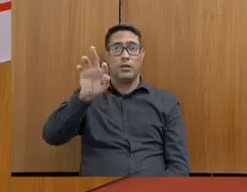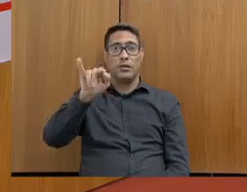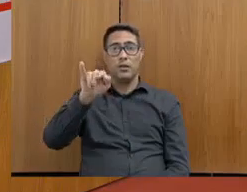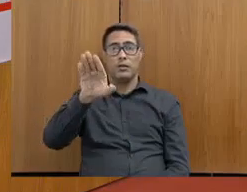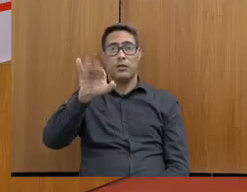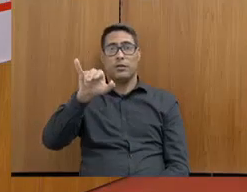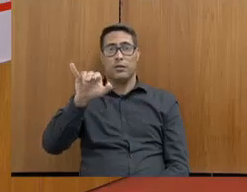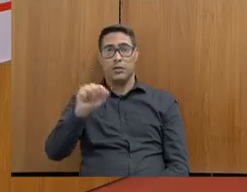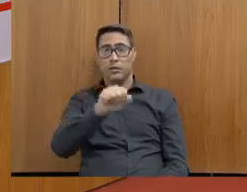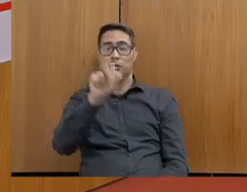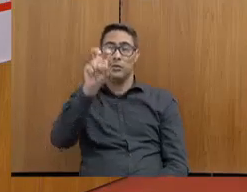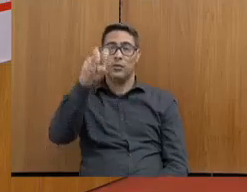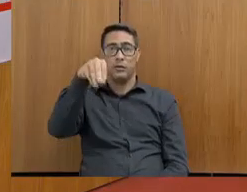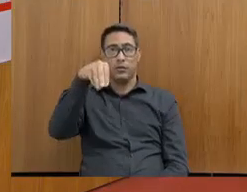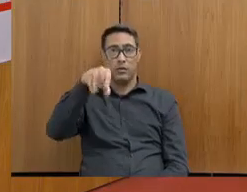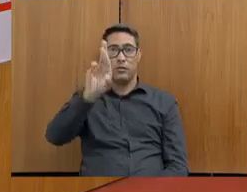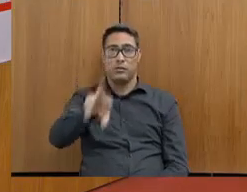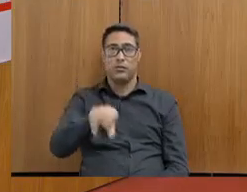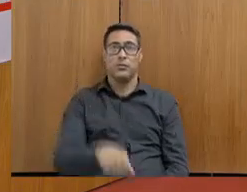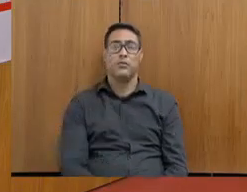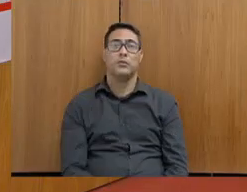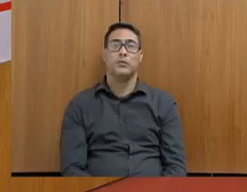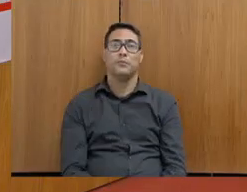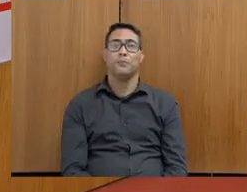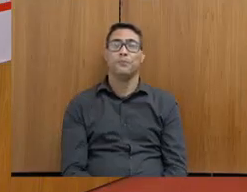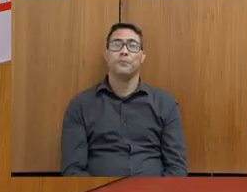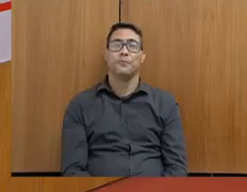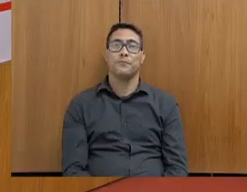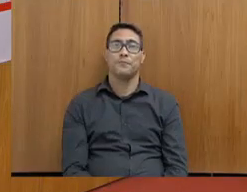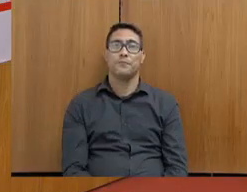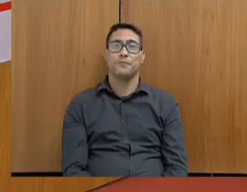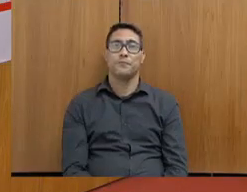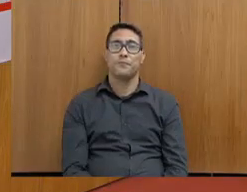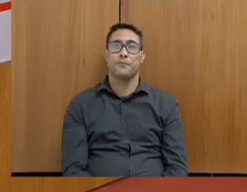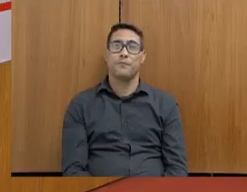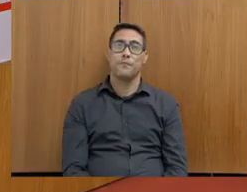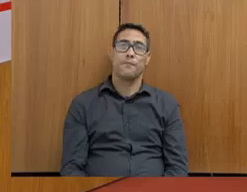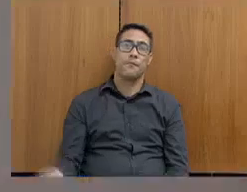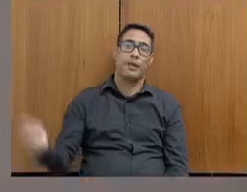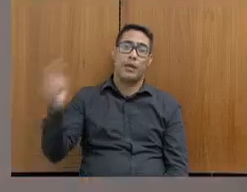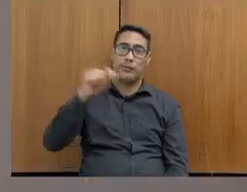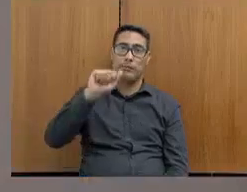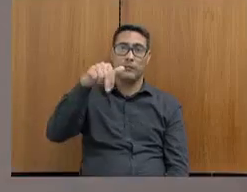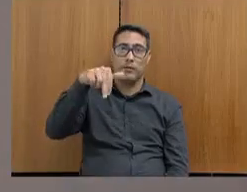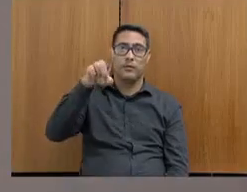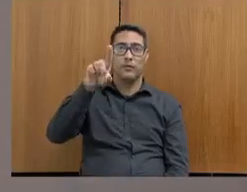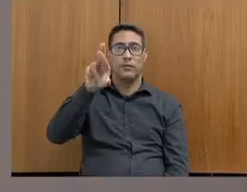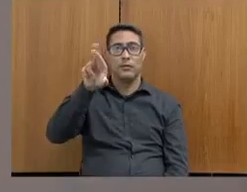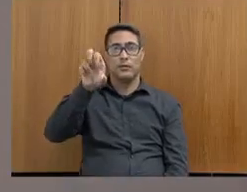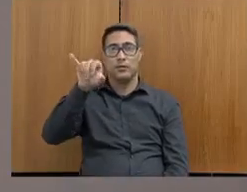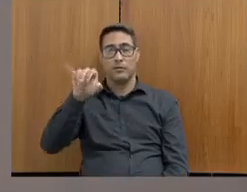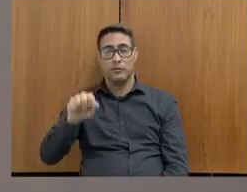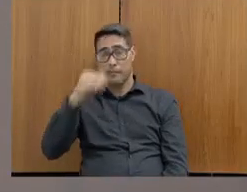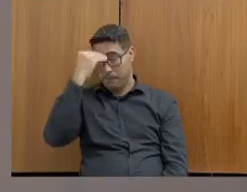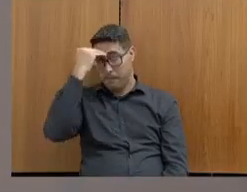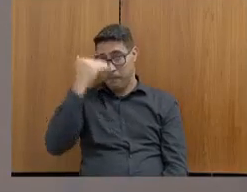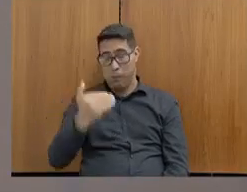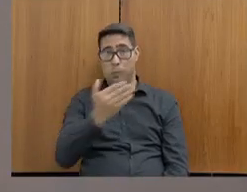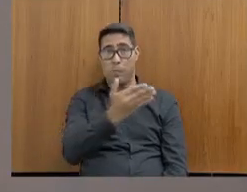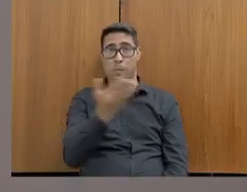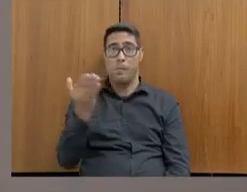a resposta Deputado André de Jesus agradeço né pelas considerações